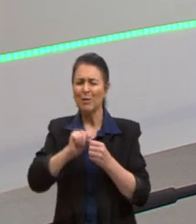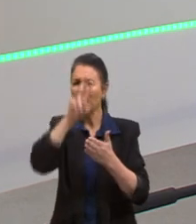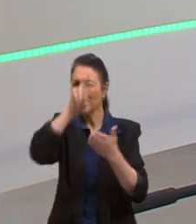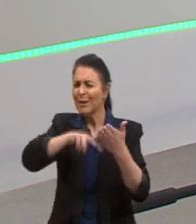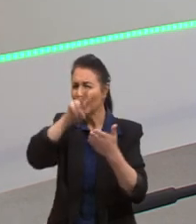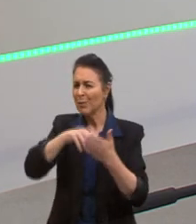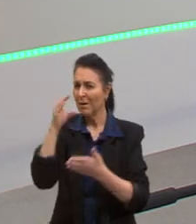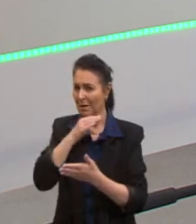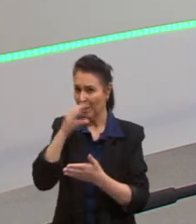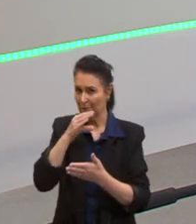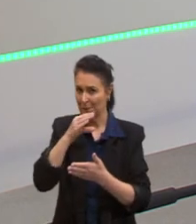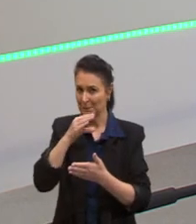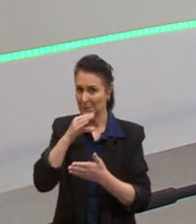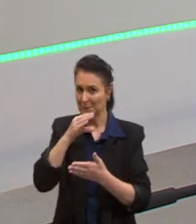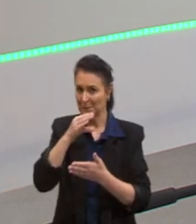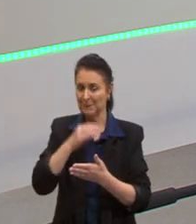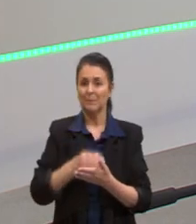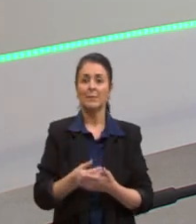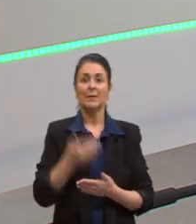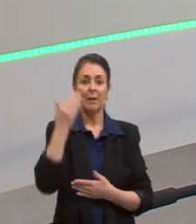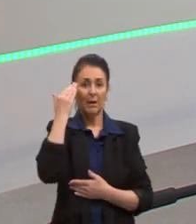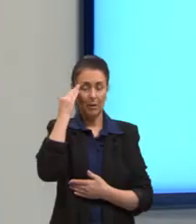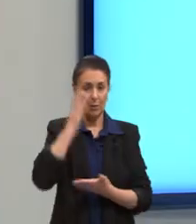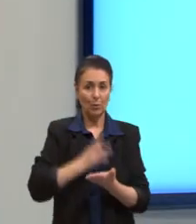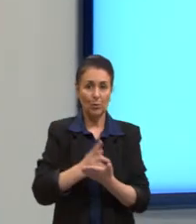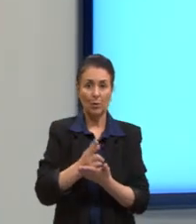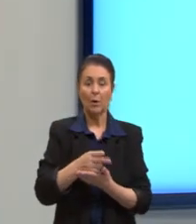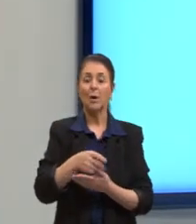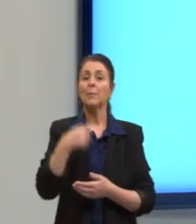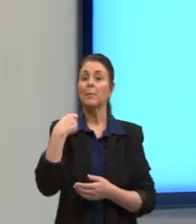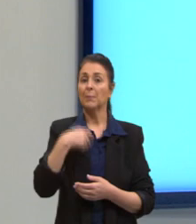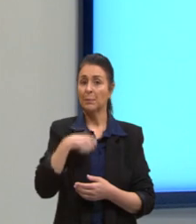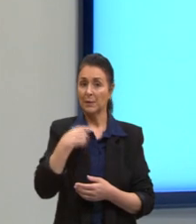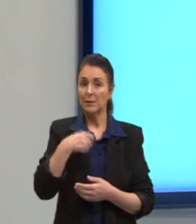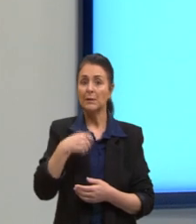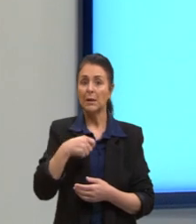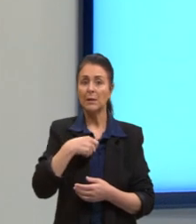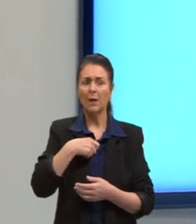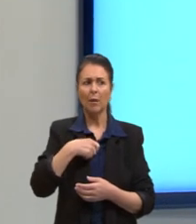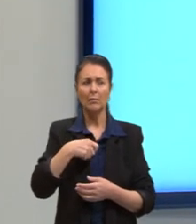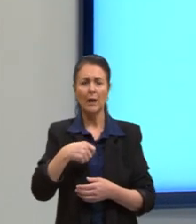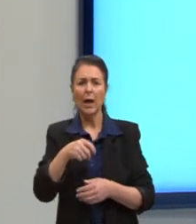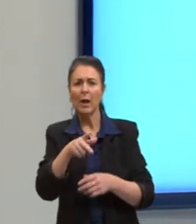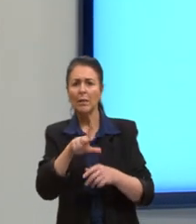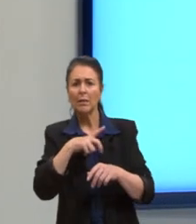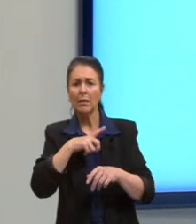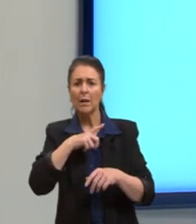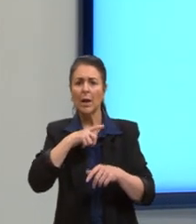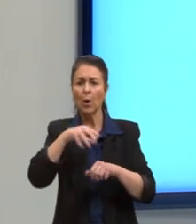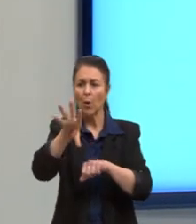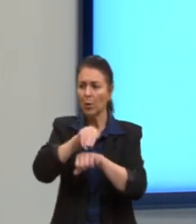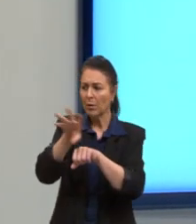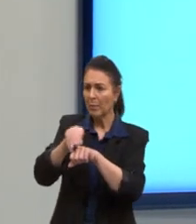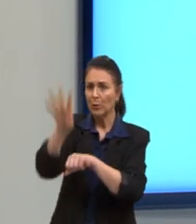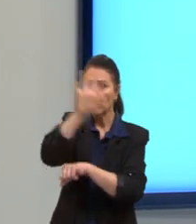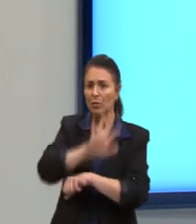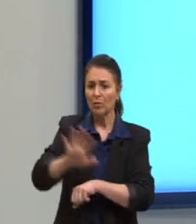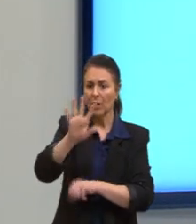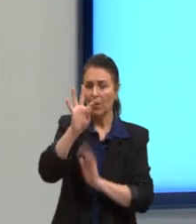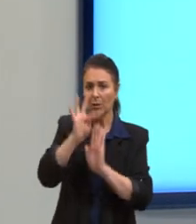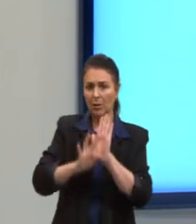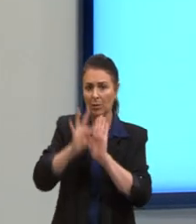todos os possíveis movimentos vamos adiante para isso precisa buscar conhecimentos gerais do assuntos tratados no texto Ok